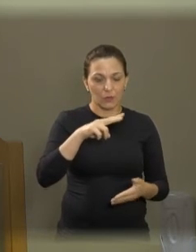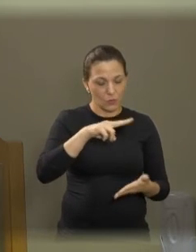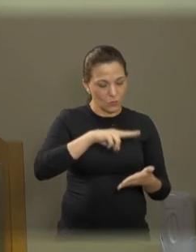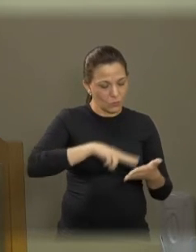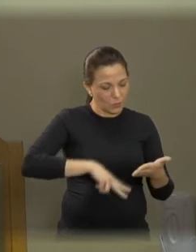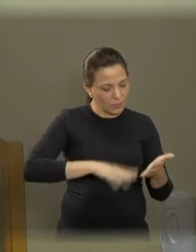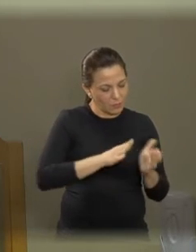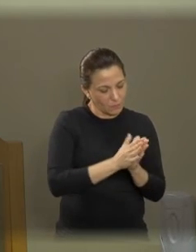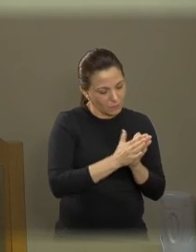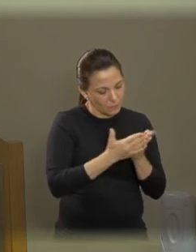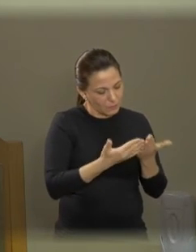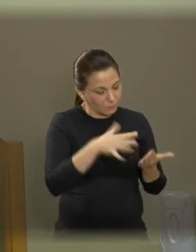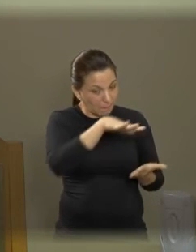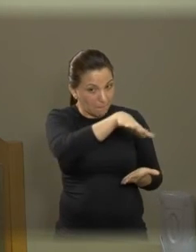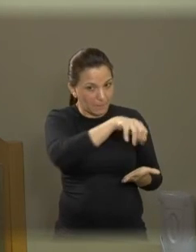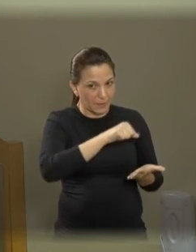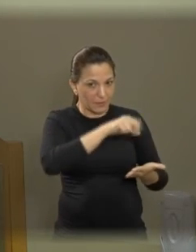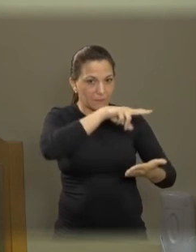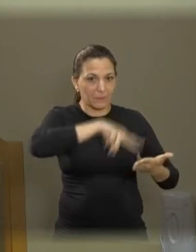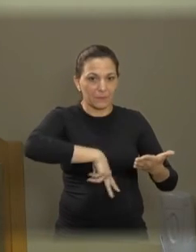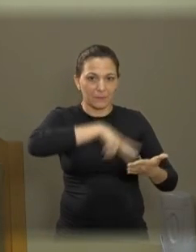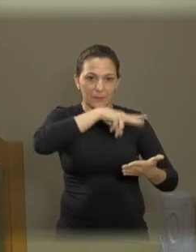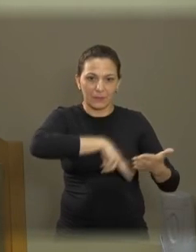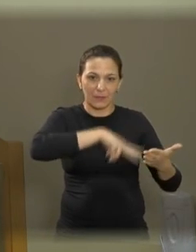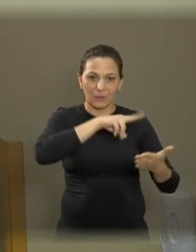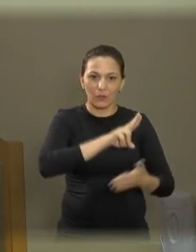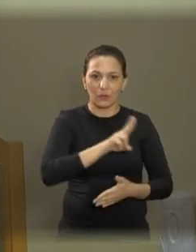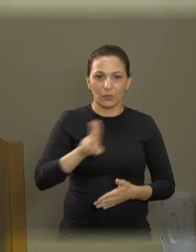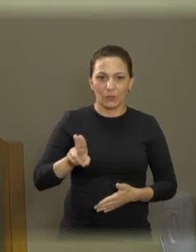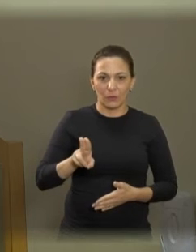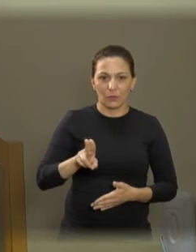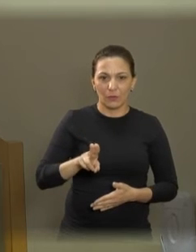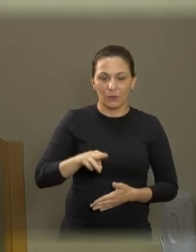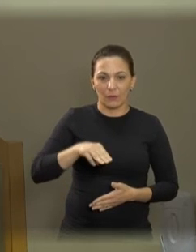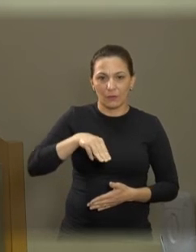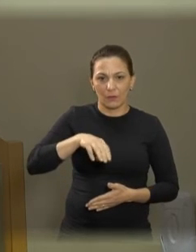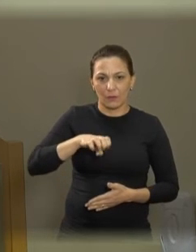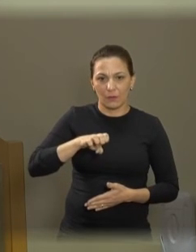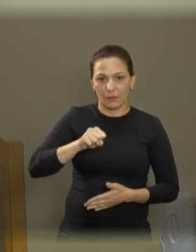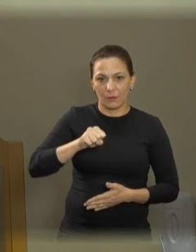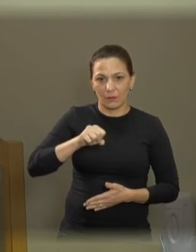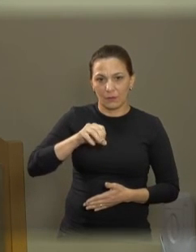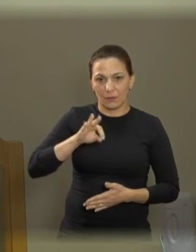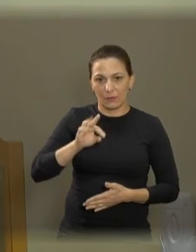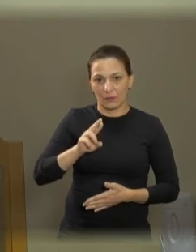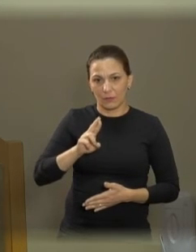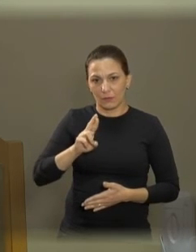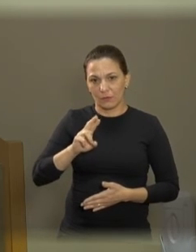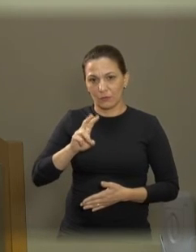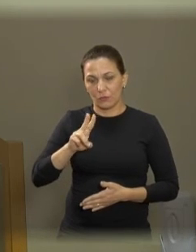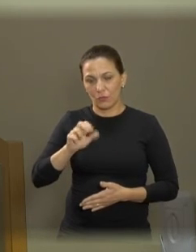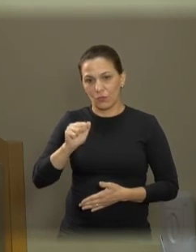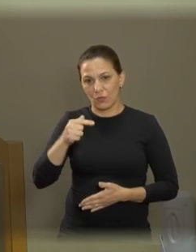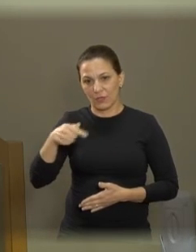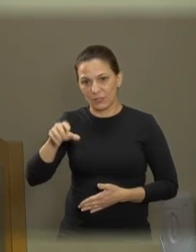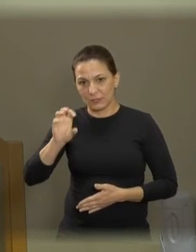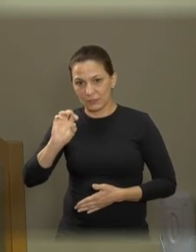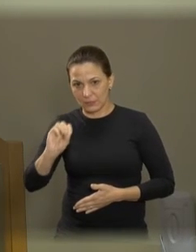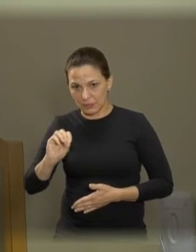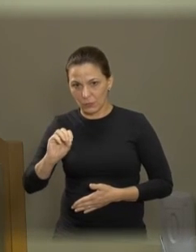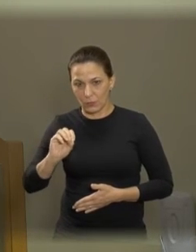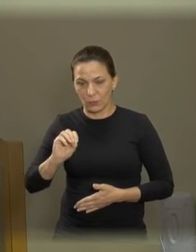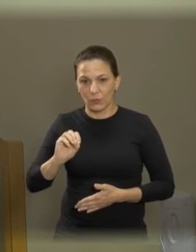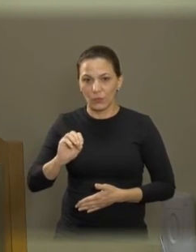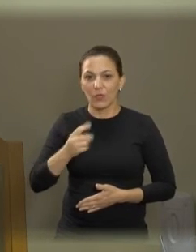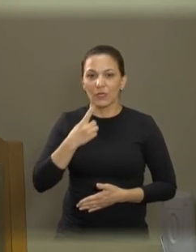dele aqui, eu fui ler o livro, chama Menstruação, a Sangria Inútil, de Elcimar